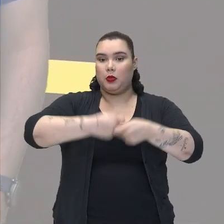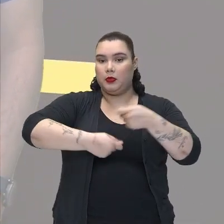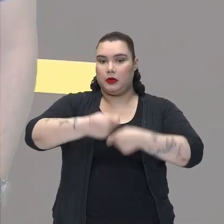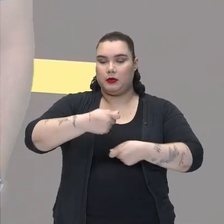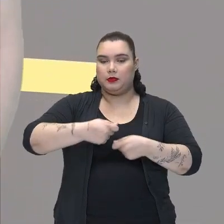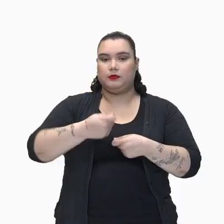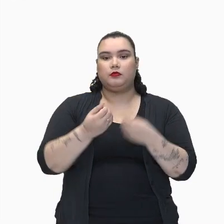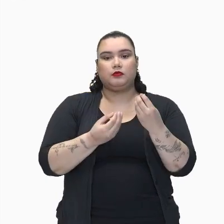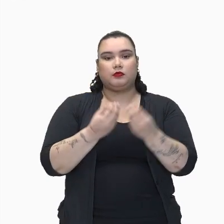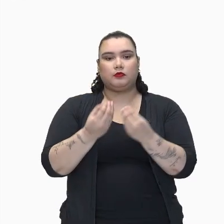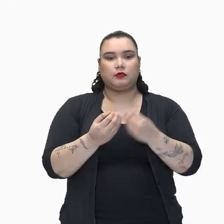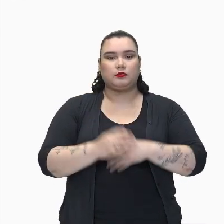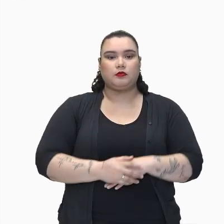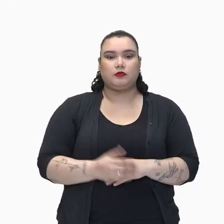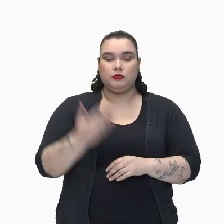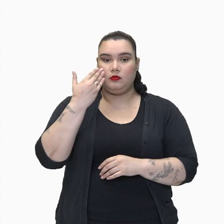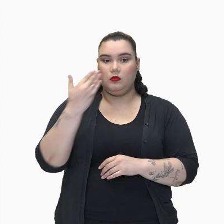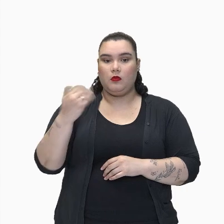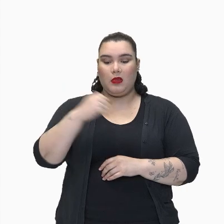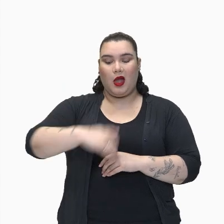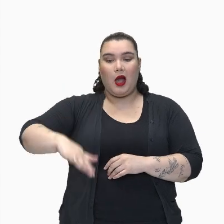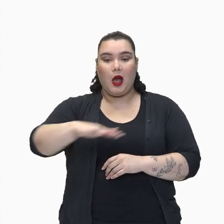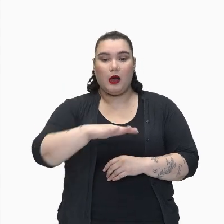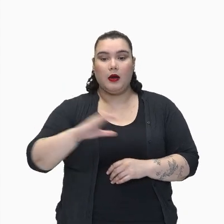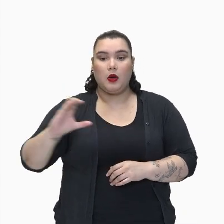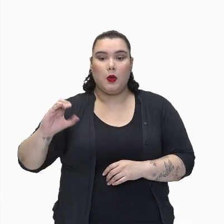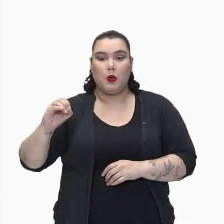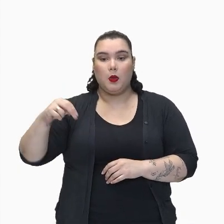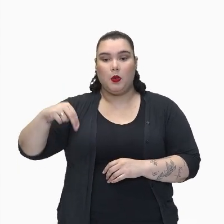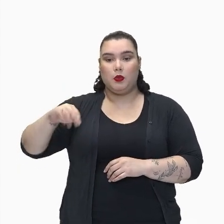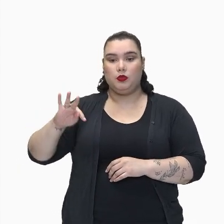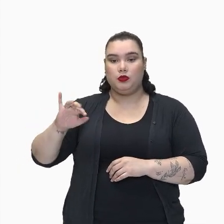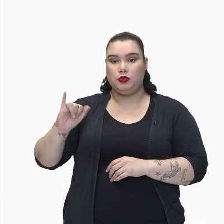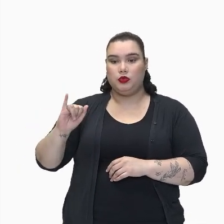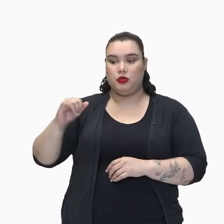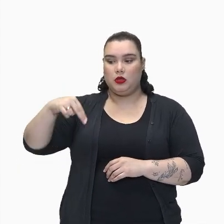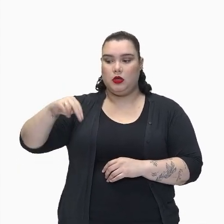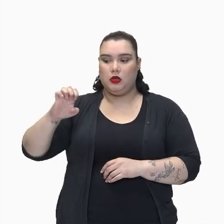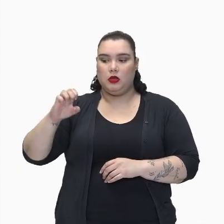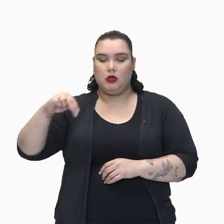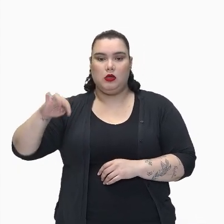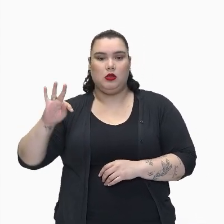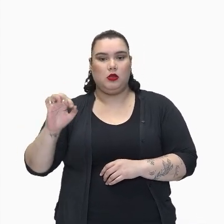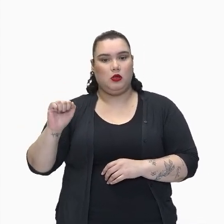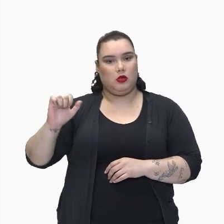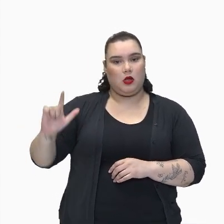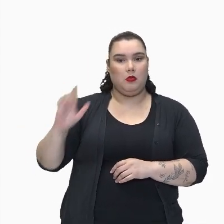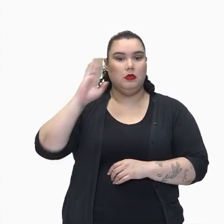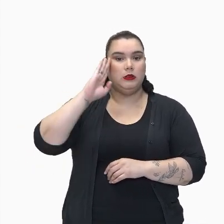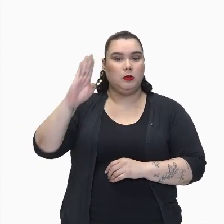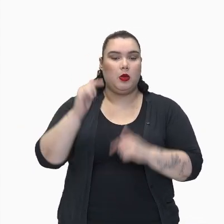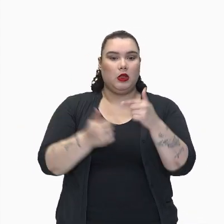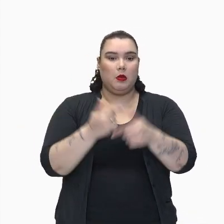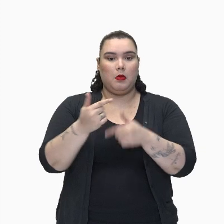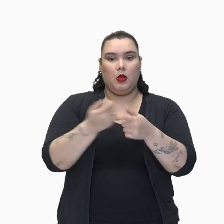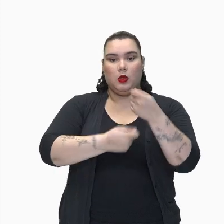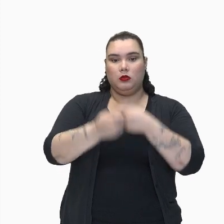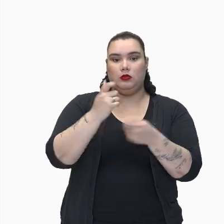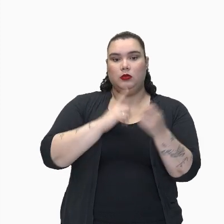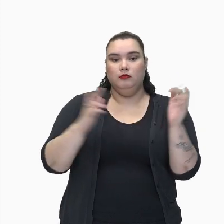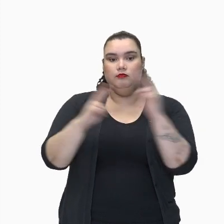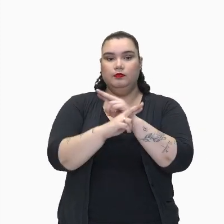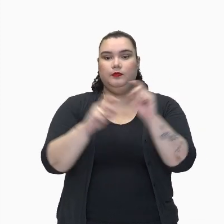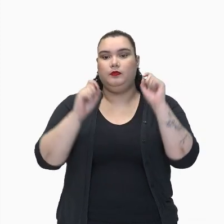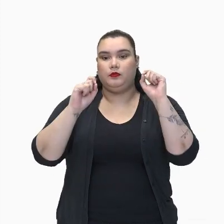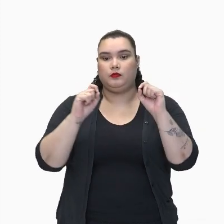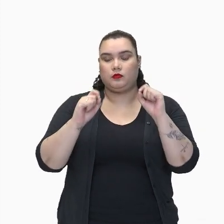por lá? Na parte continental, as principais atividades econômicas estão relacionadas ao